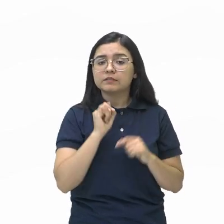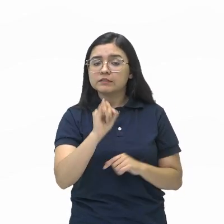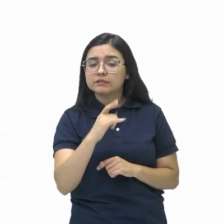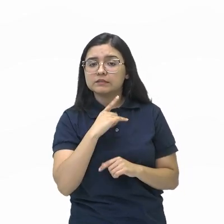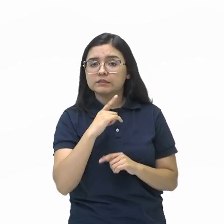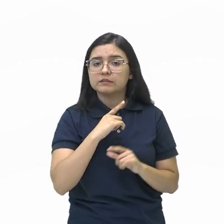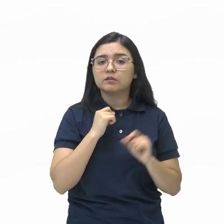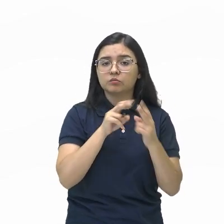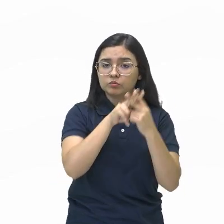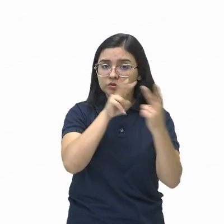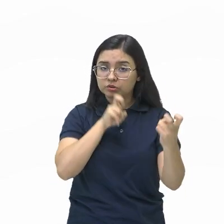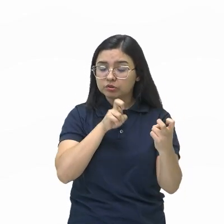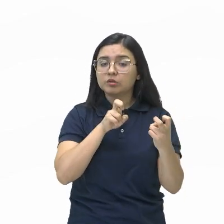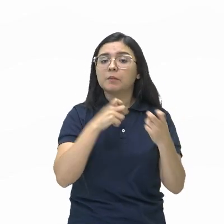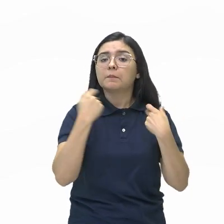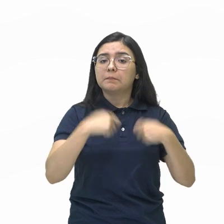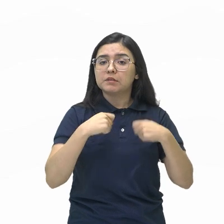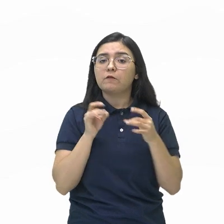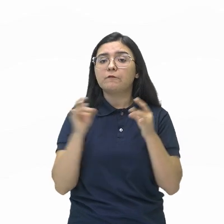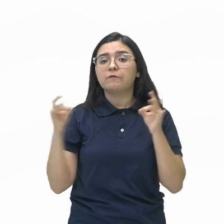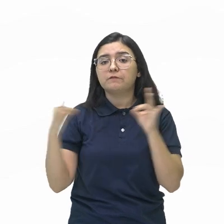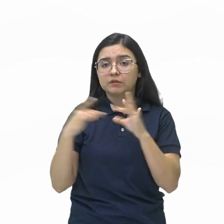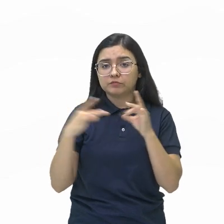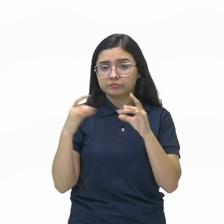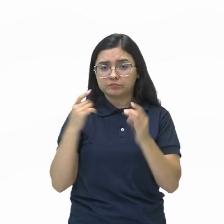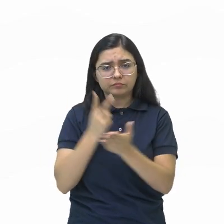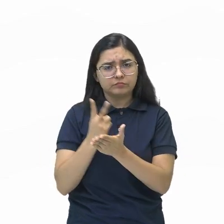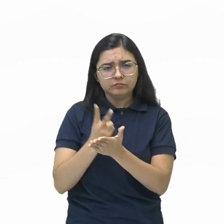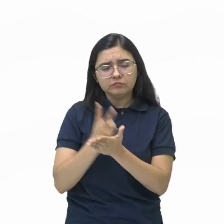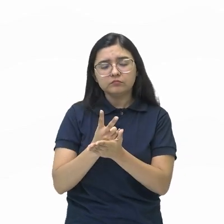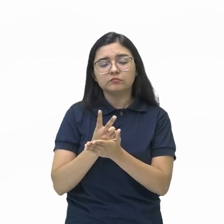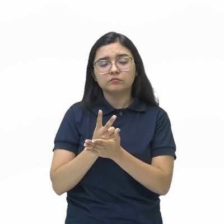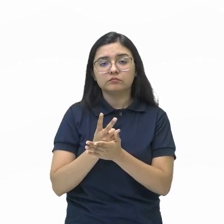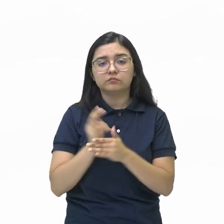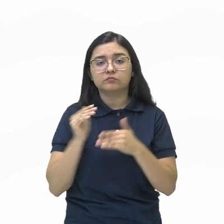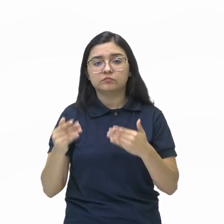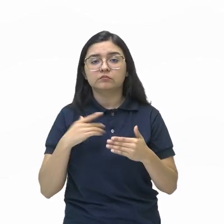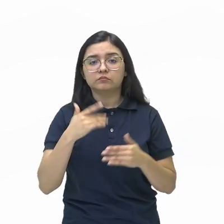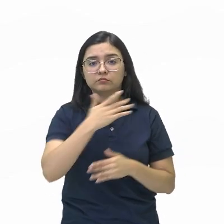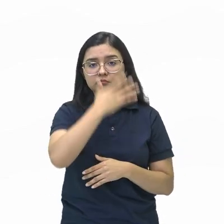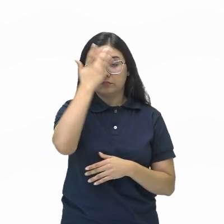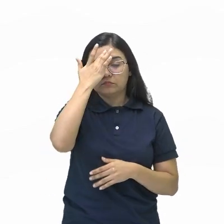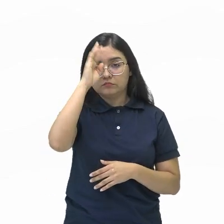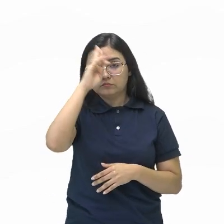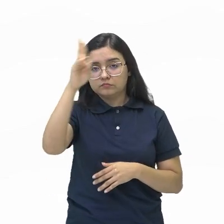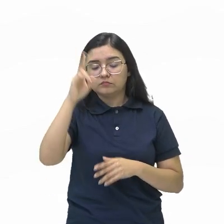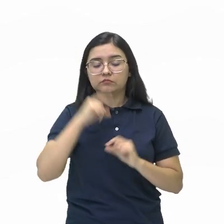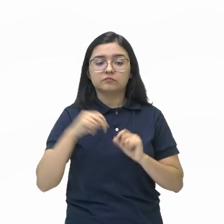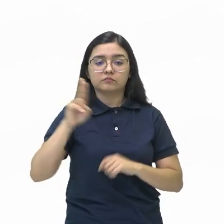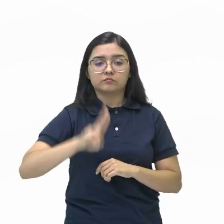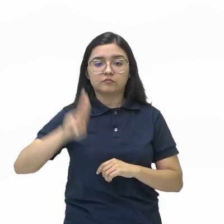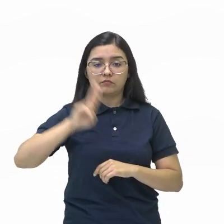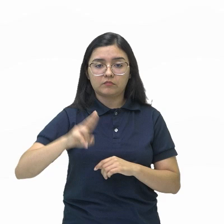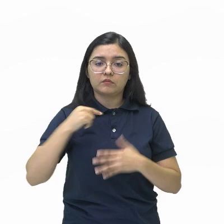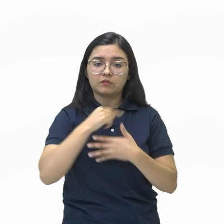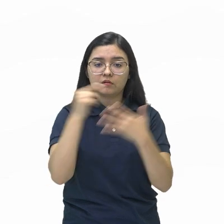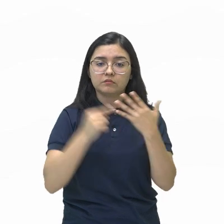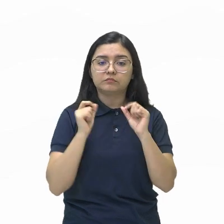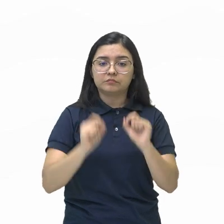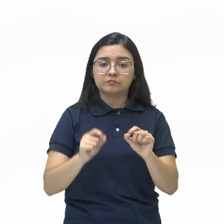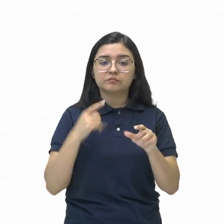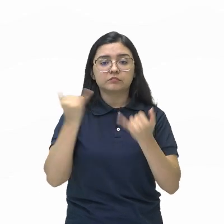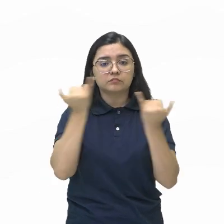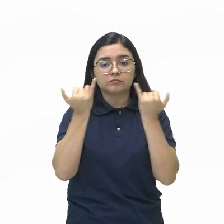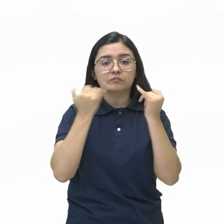faço um teletrabalho, eu tenho que dar esse feedback constante. E os empregadores estão usando isso tudo aí,